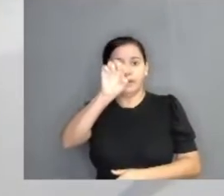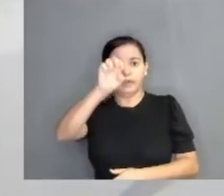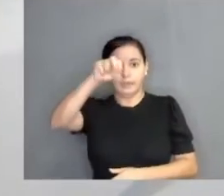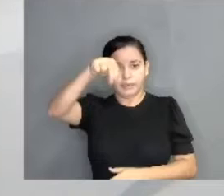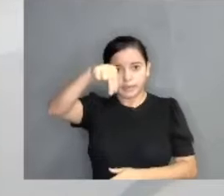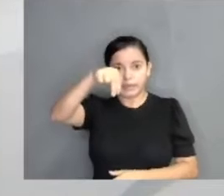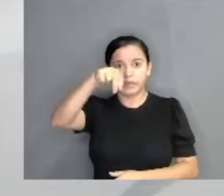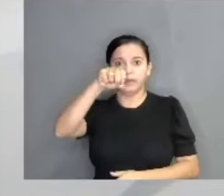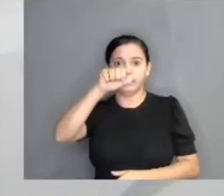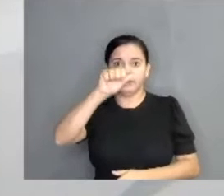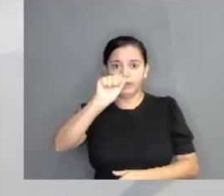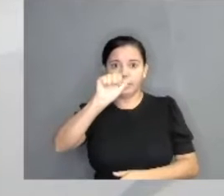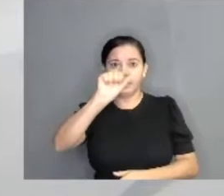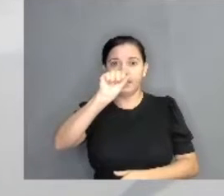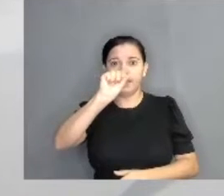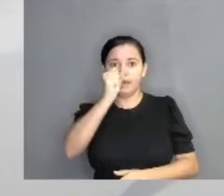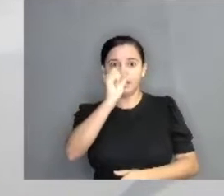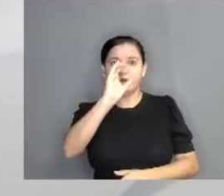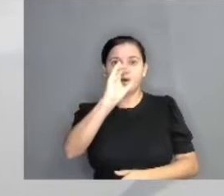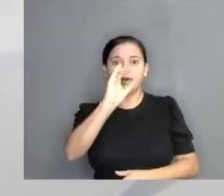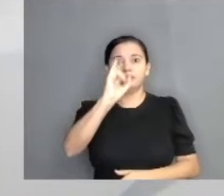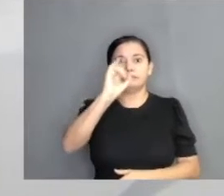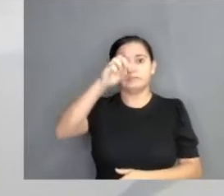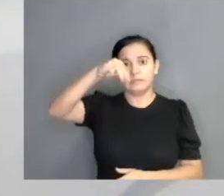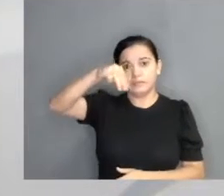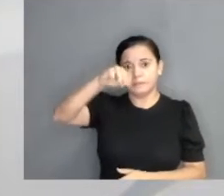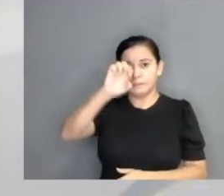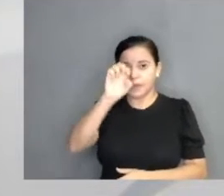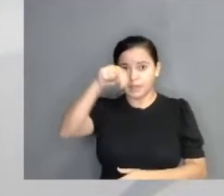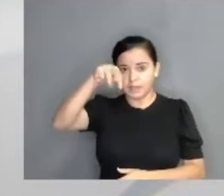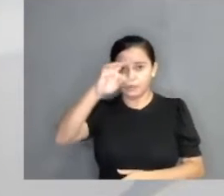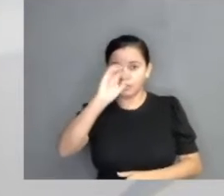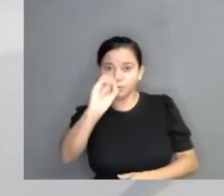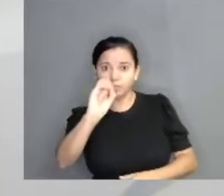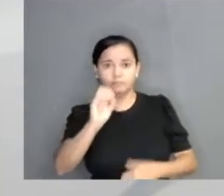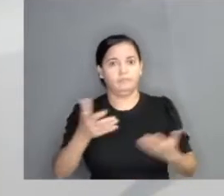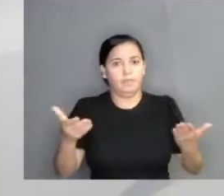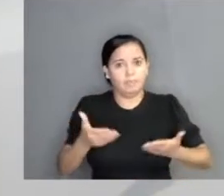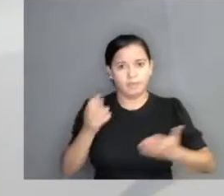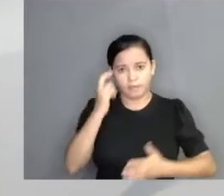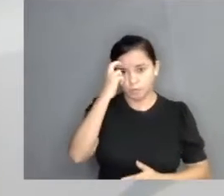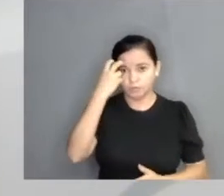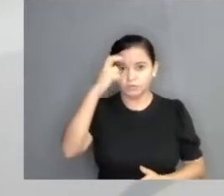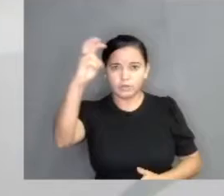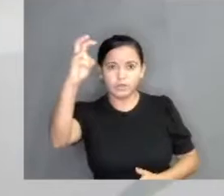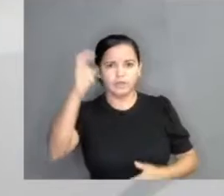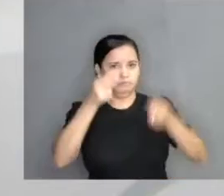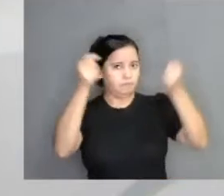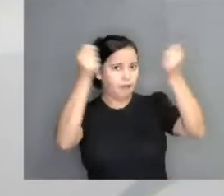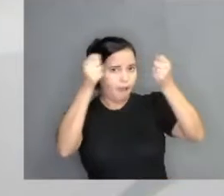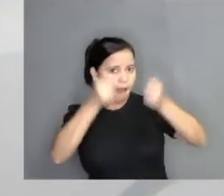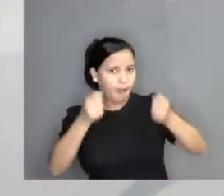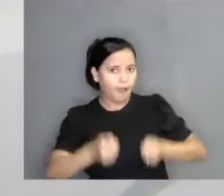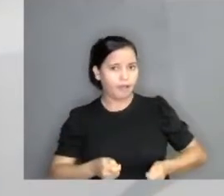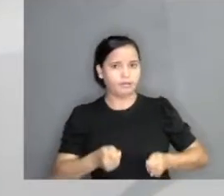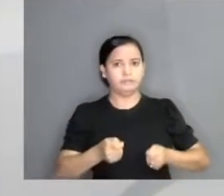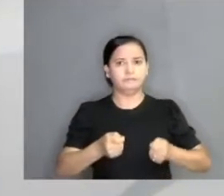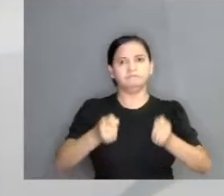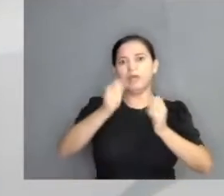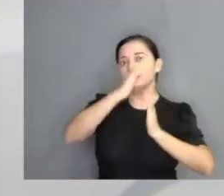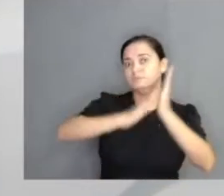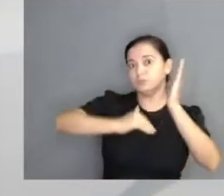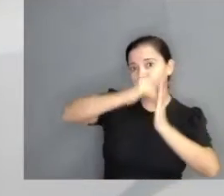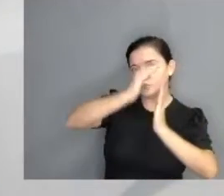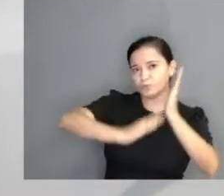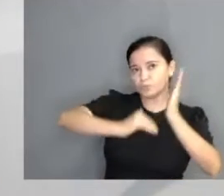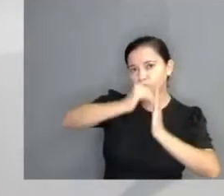renascimento cultural. É um aspecto das culturas, obras de arte,